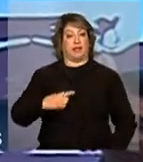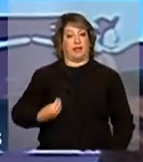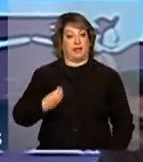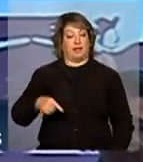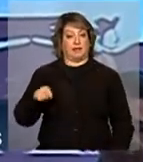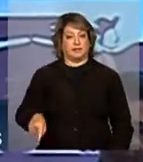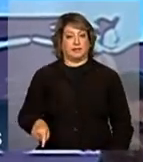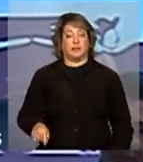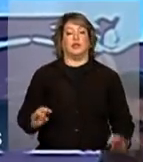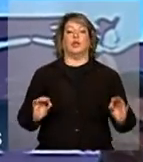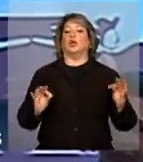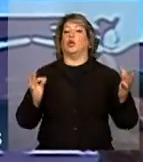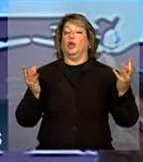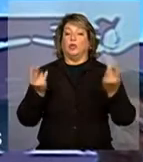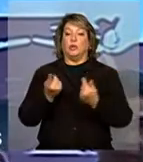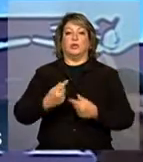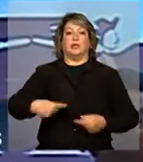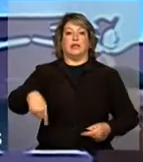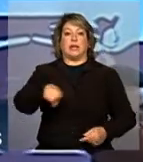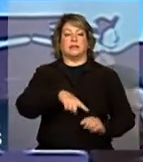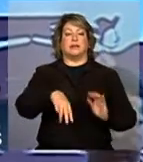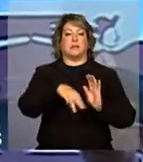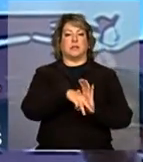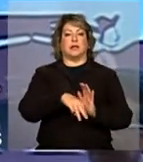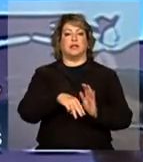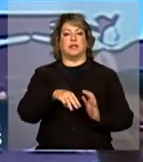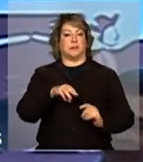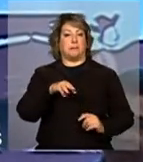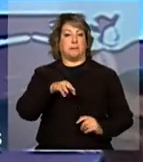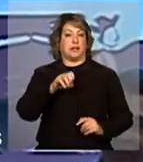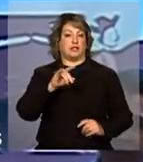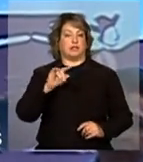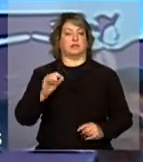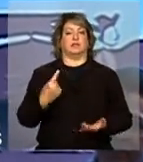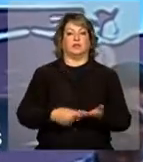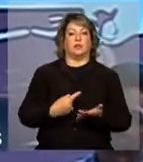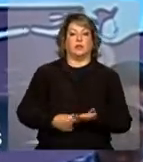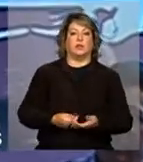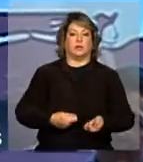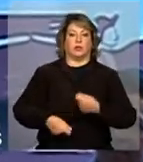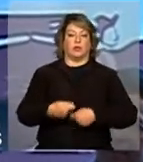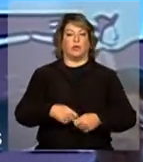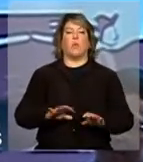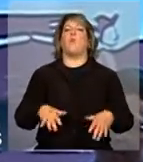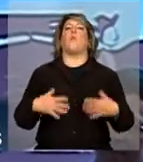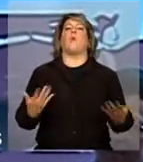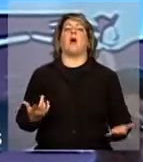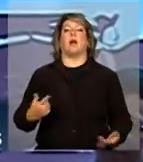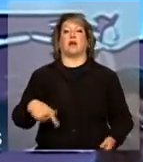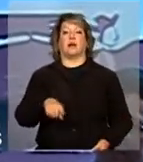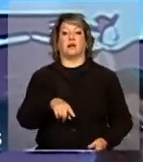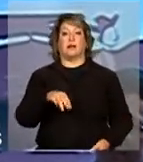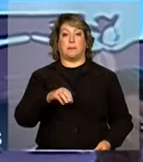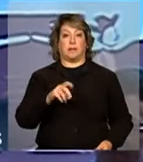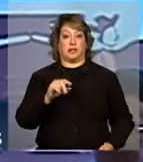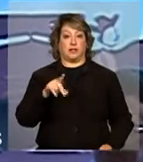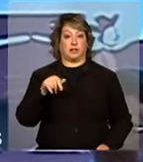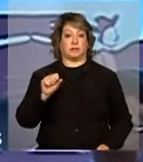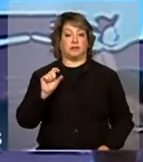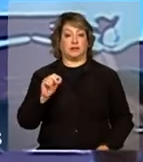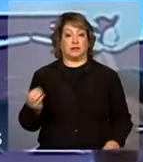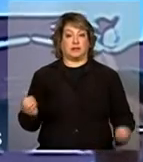existente, todas essas medidas de renegociação. E quais são elas? Medidas adicionais